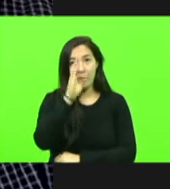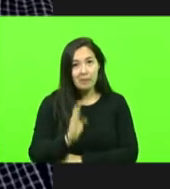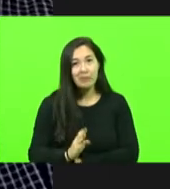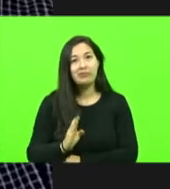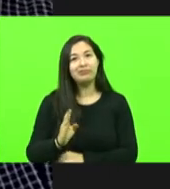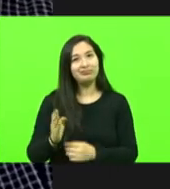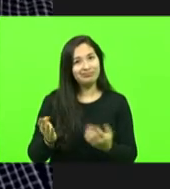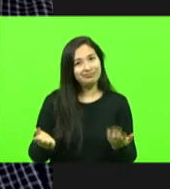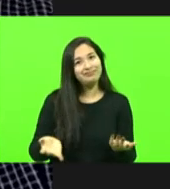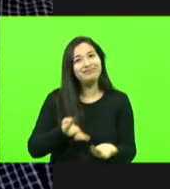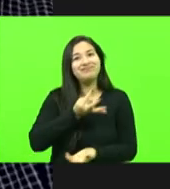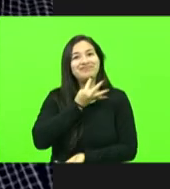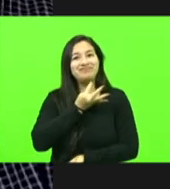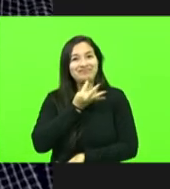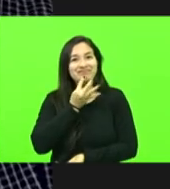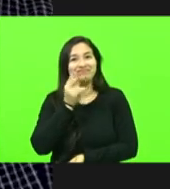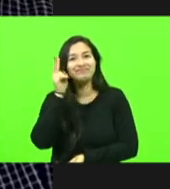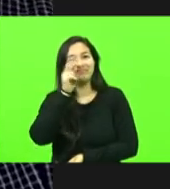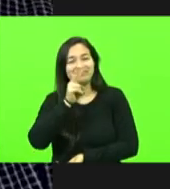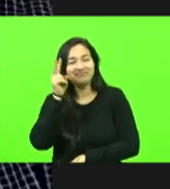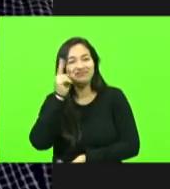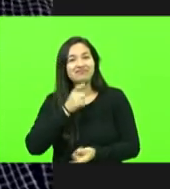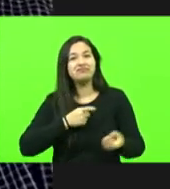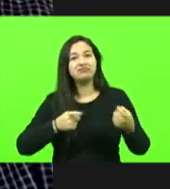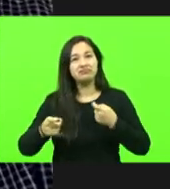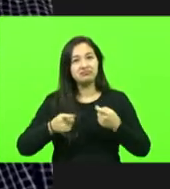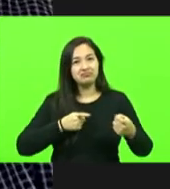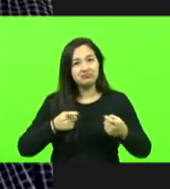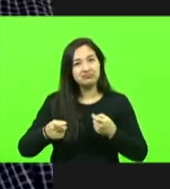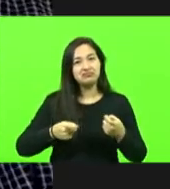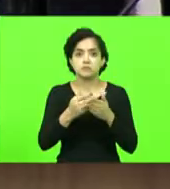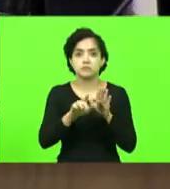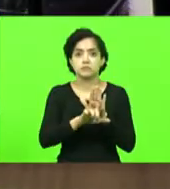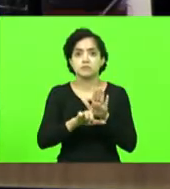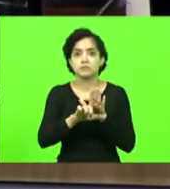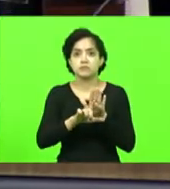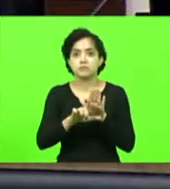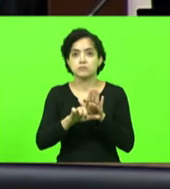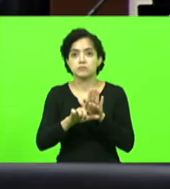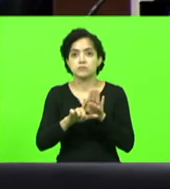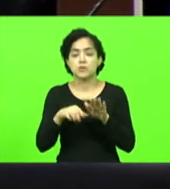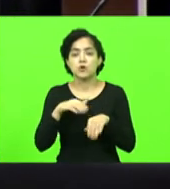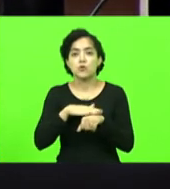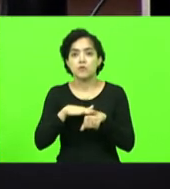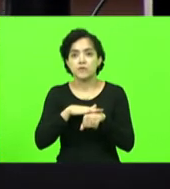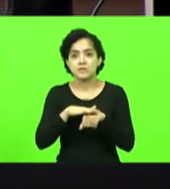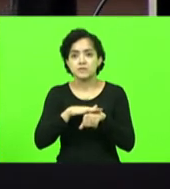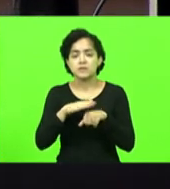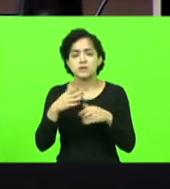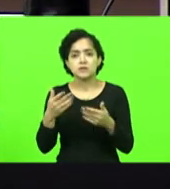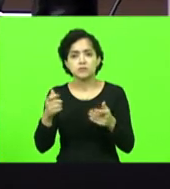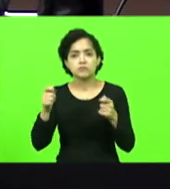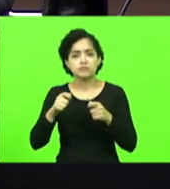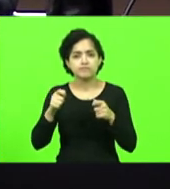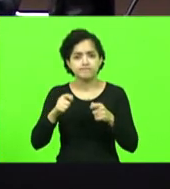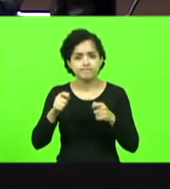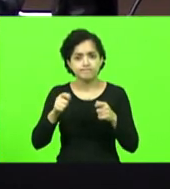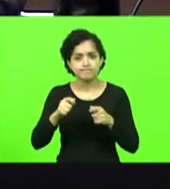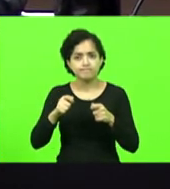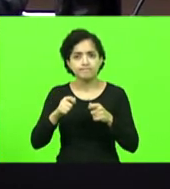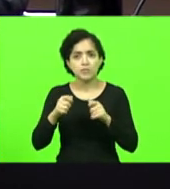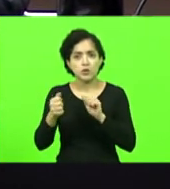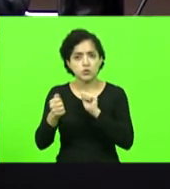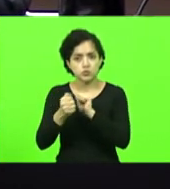aquilo que foi a Revolução do Contestado. Ainda durante a sessão, os deputados Kennedy Nunes e Marlene